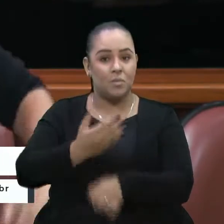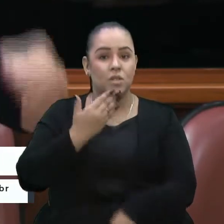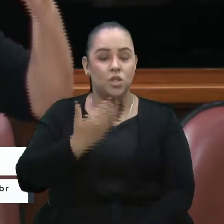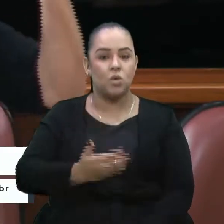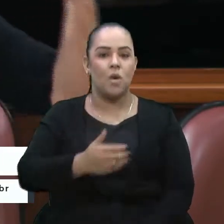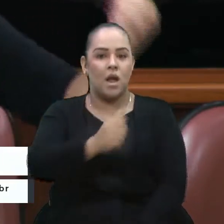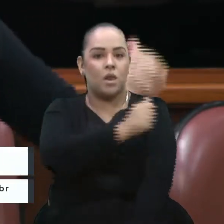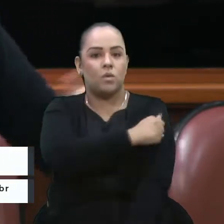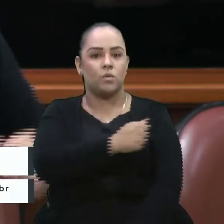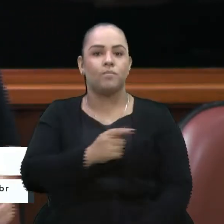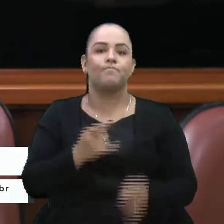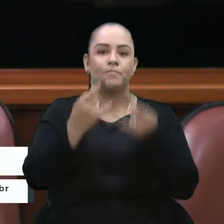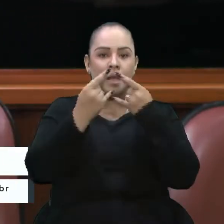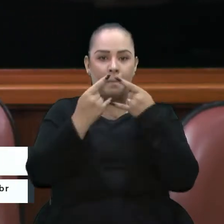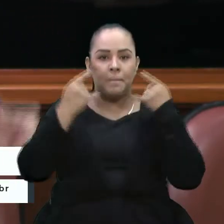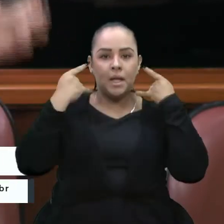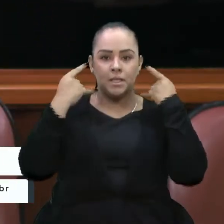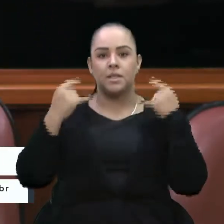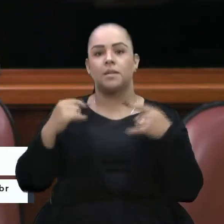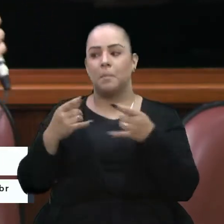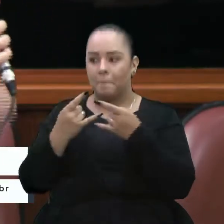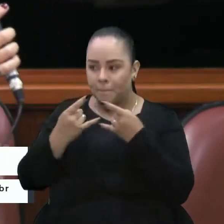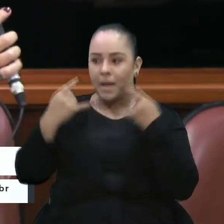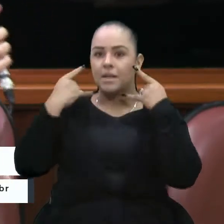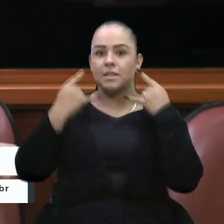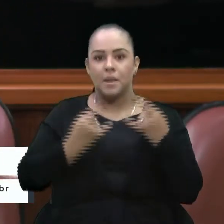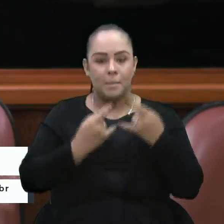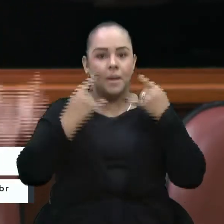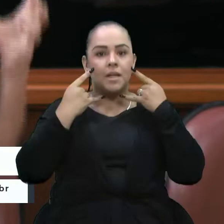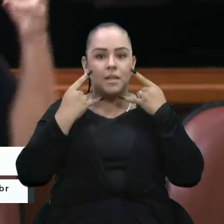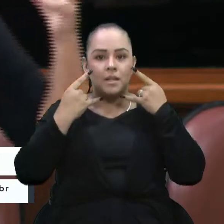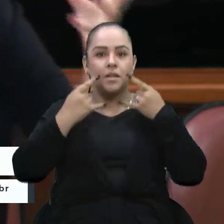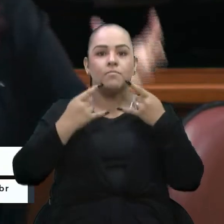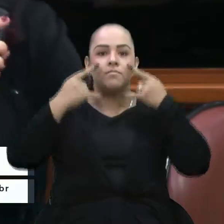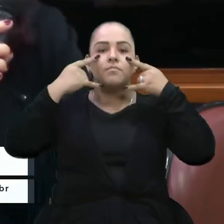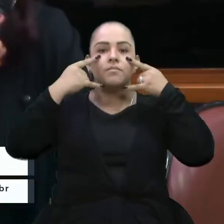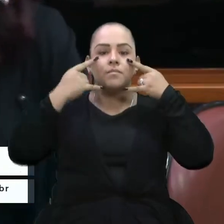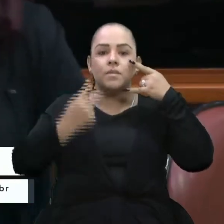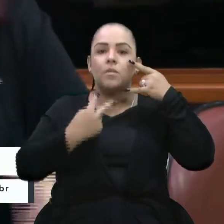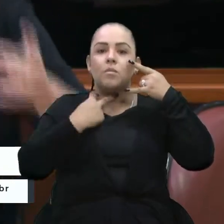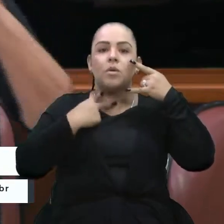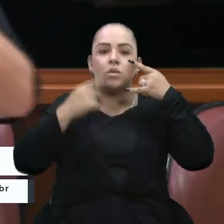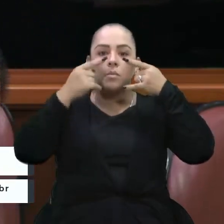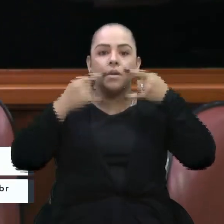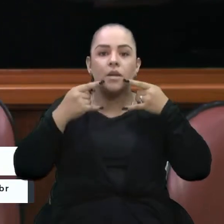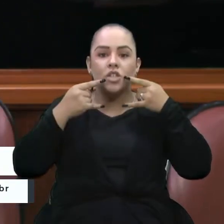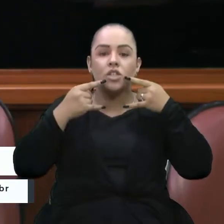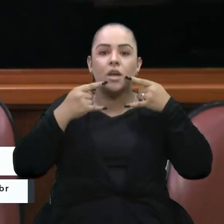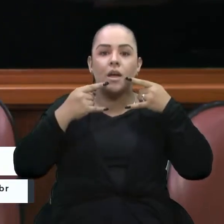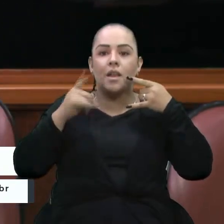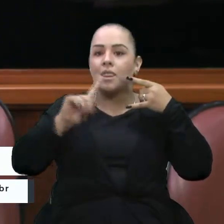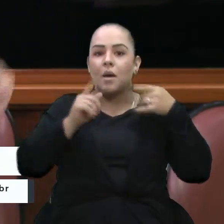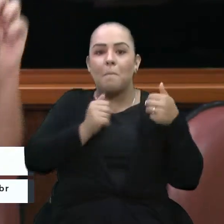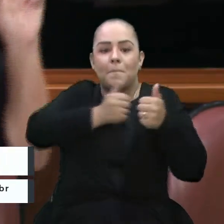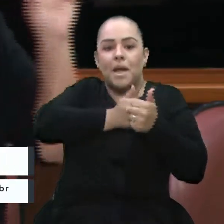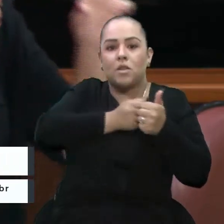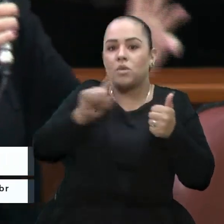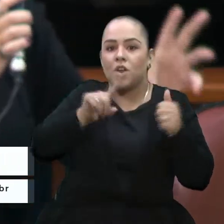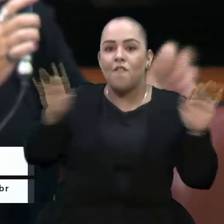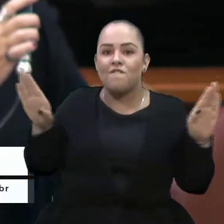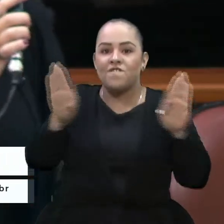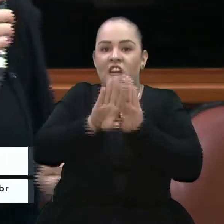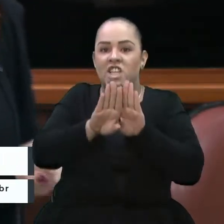alunos, coloquem a máscara é no nariz, não fiquem perto, não fecha a janela, não dá para